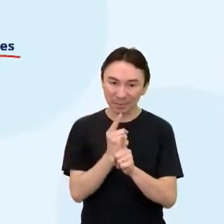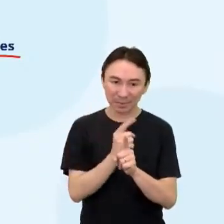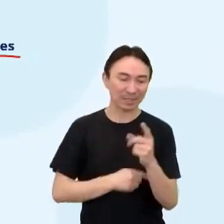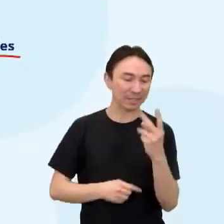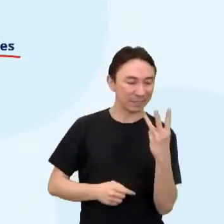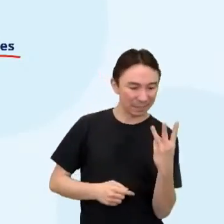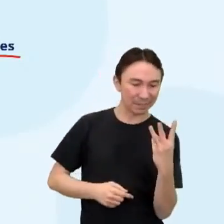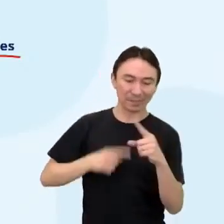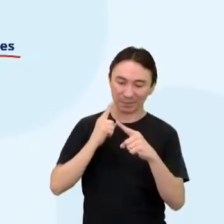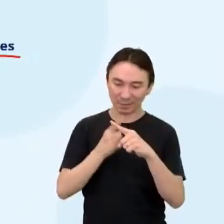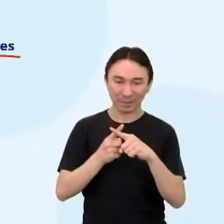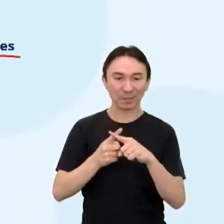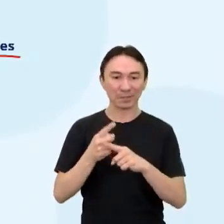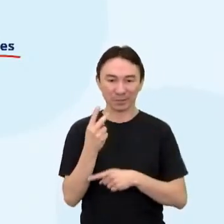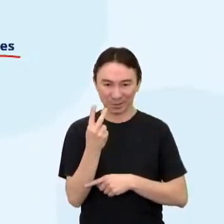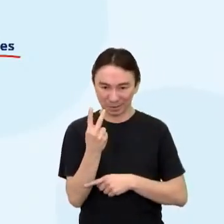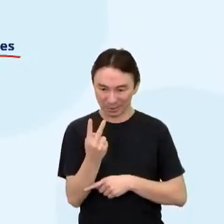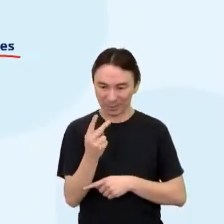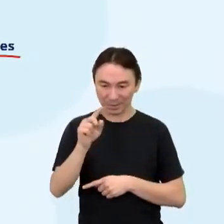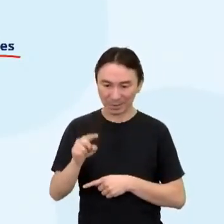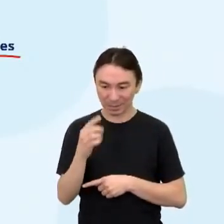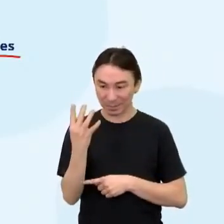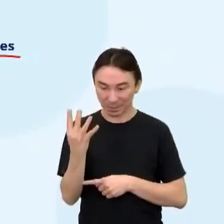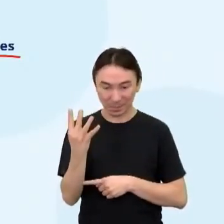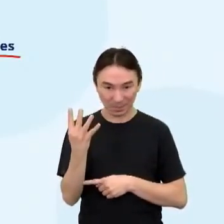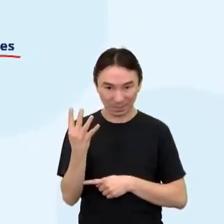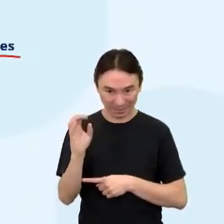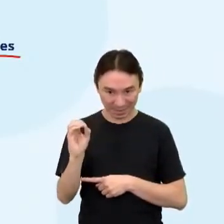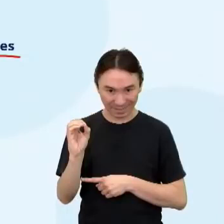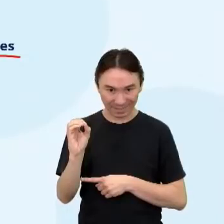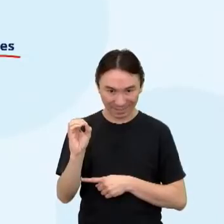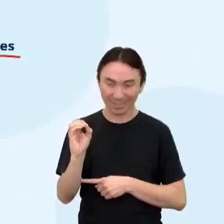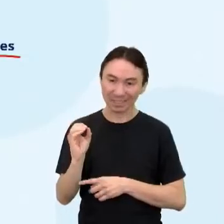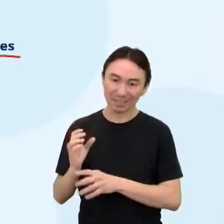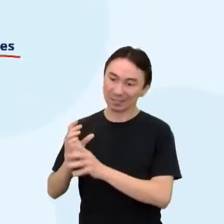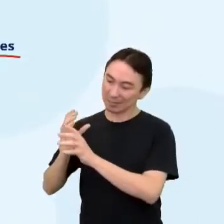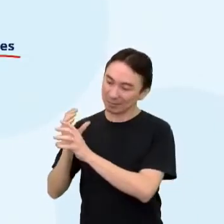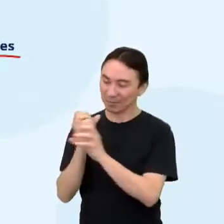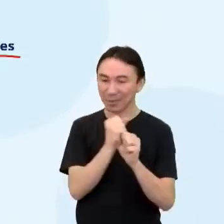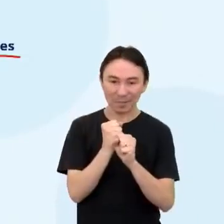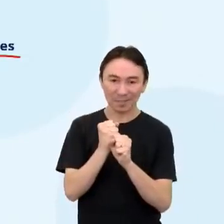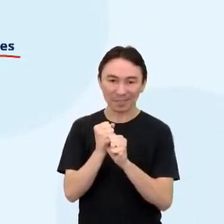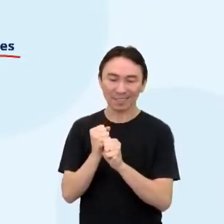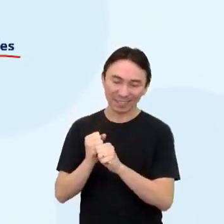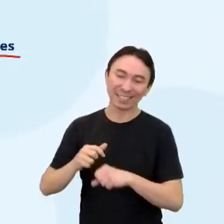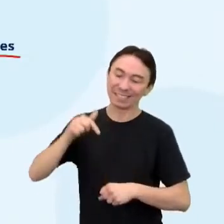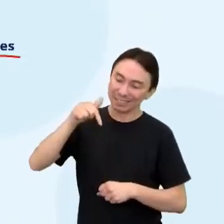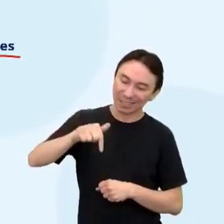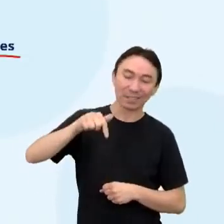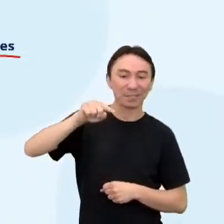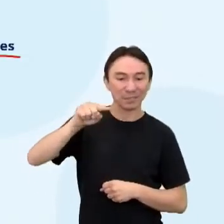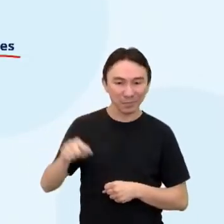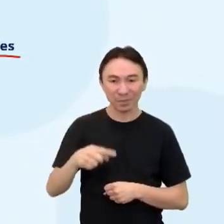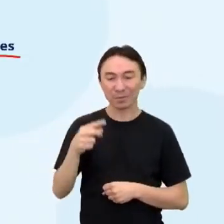ó, tem 7,2 metros quadrados. Aí ficou fácil, né? Deixa eu limpar